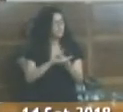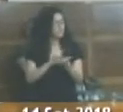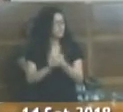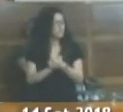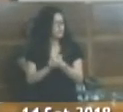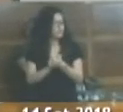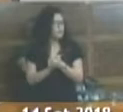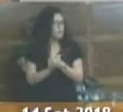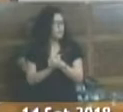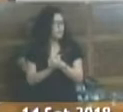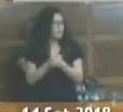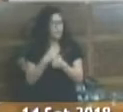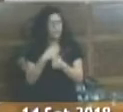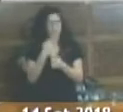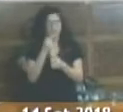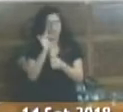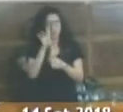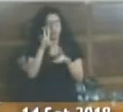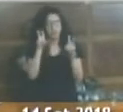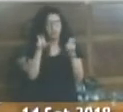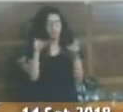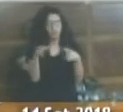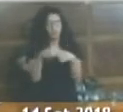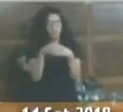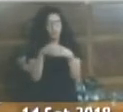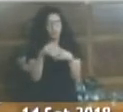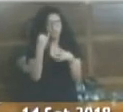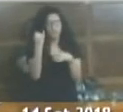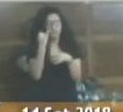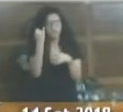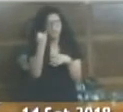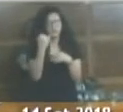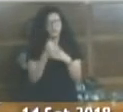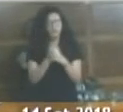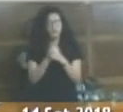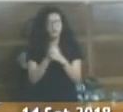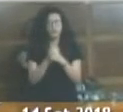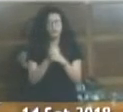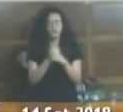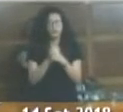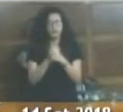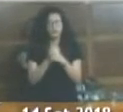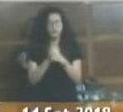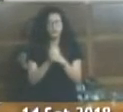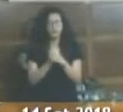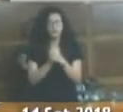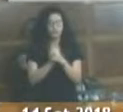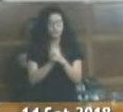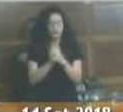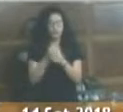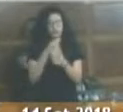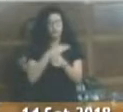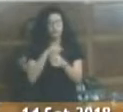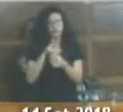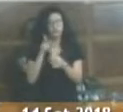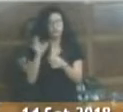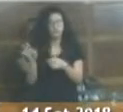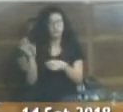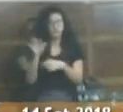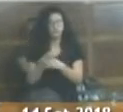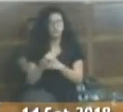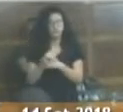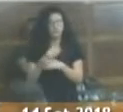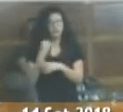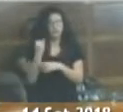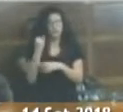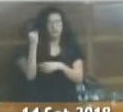aqui na questão da comissão, né? Acho que é importante, fiz aqui uma citação, Ministério Público Federal e Estadual, é importante